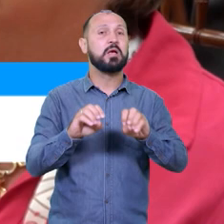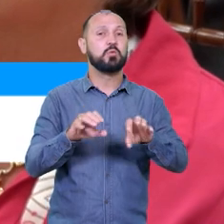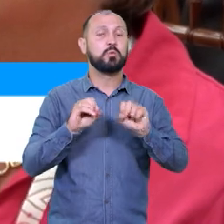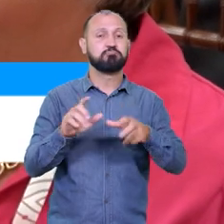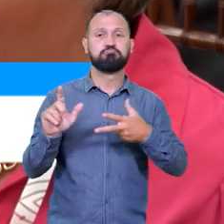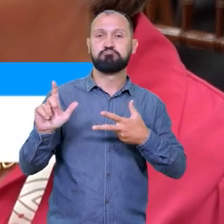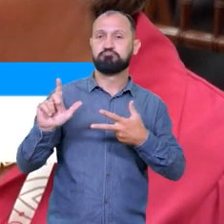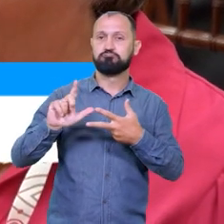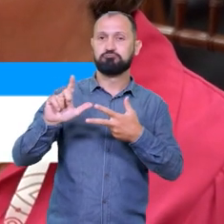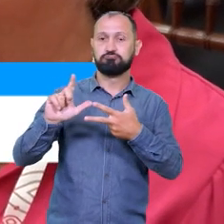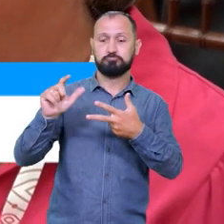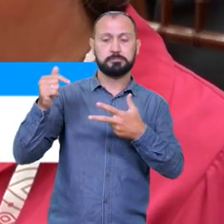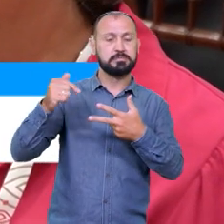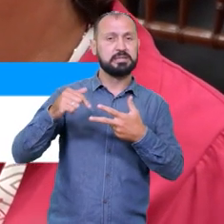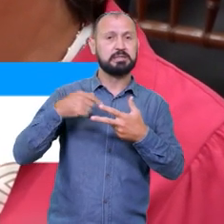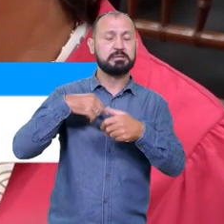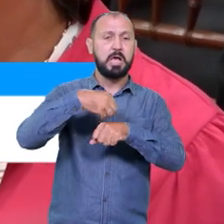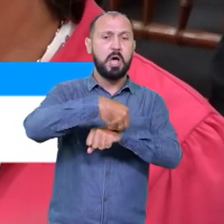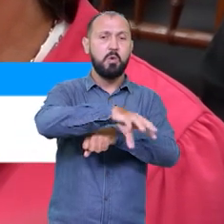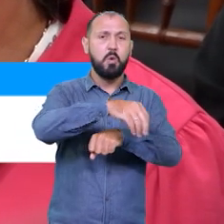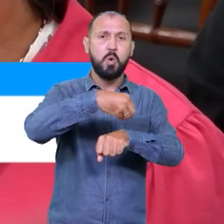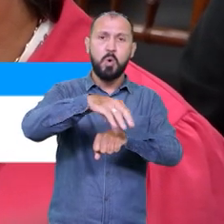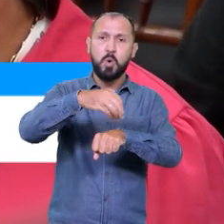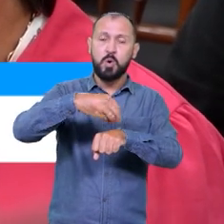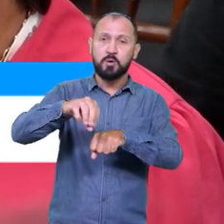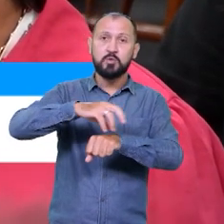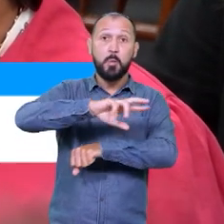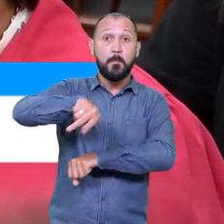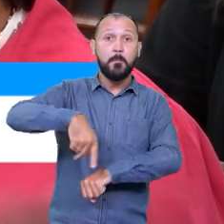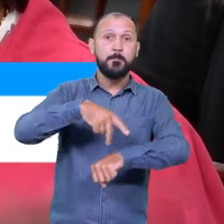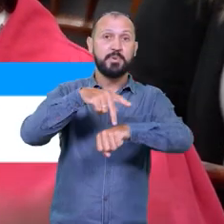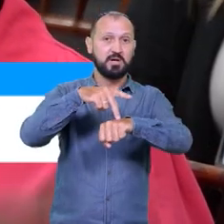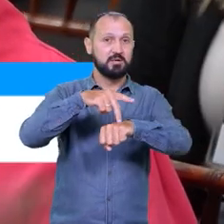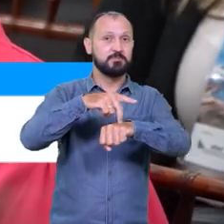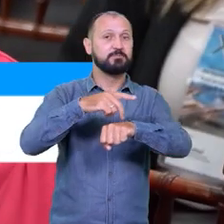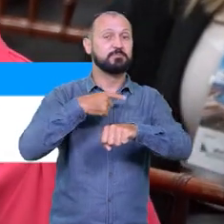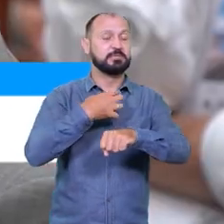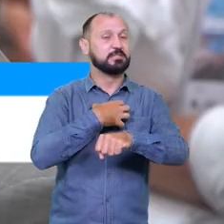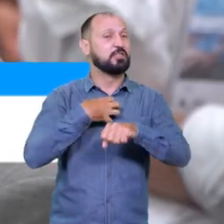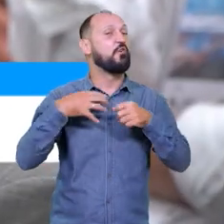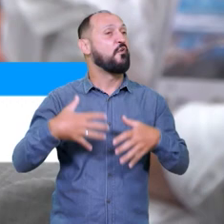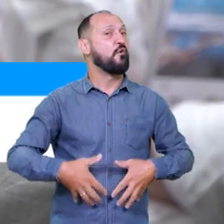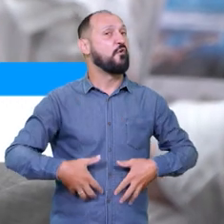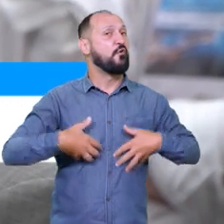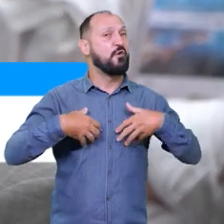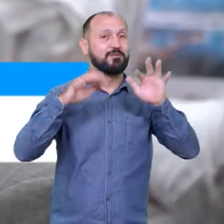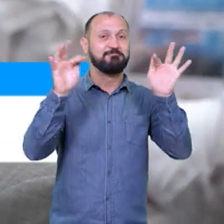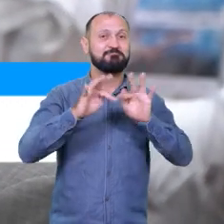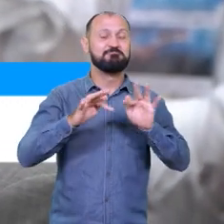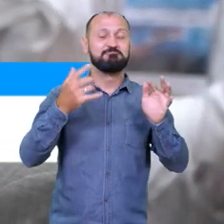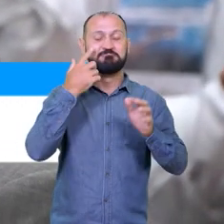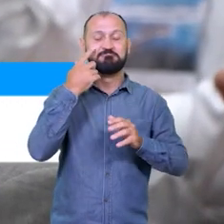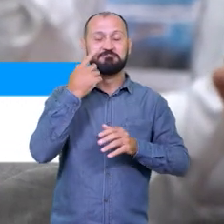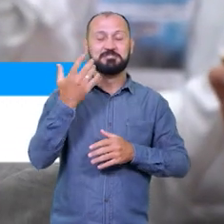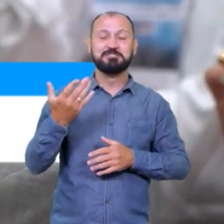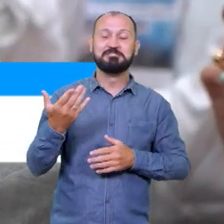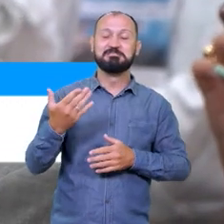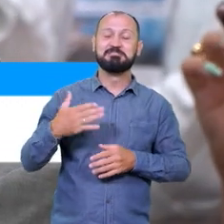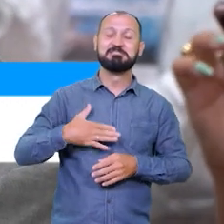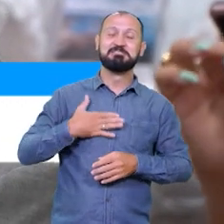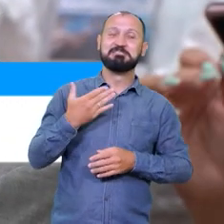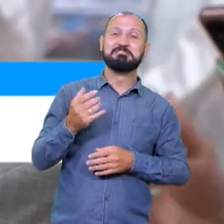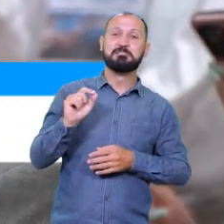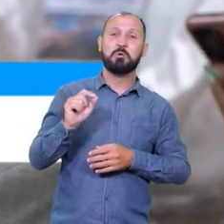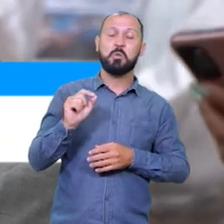a educação Legislativa ela tá sendo disseminada em todo o nosso país ficamos muito felizes com a surpresa